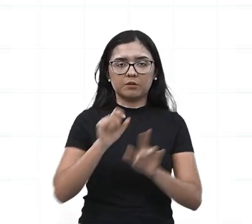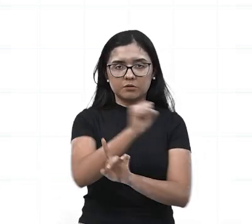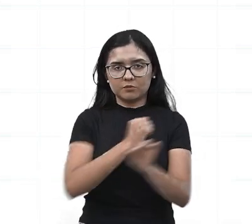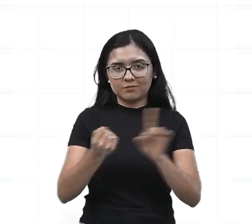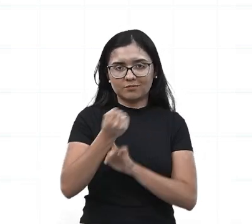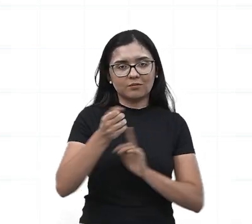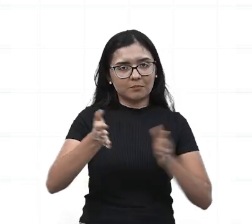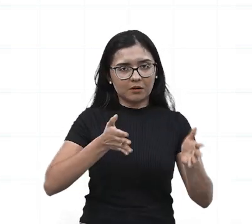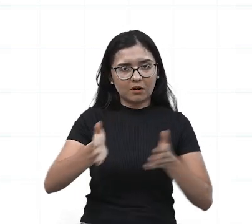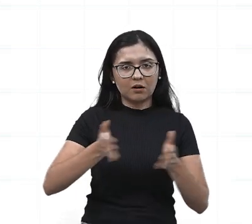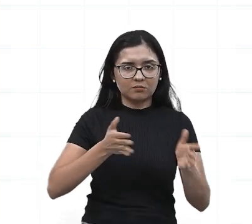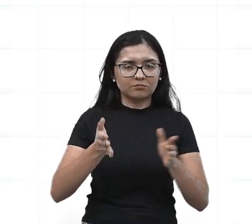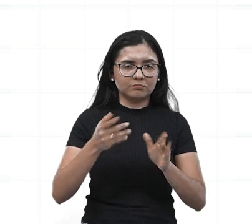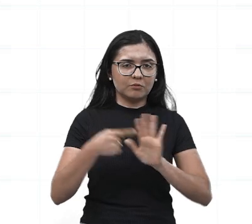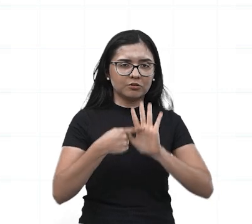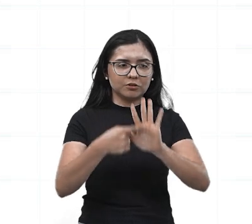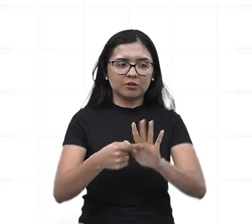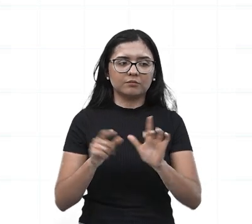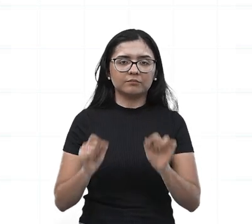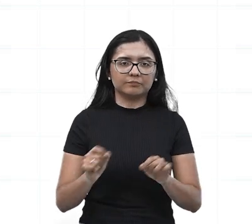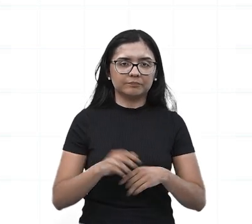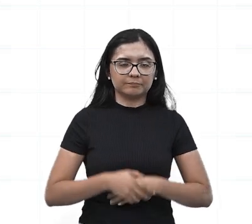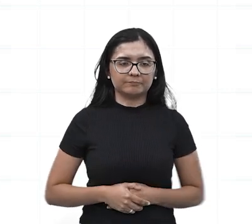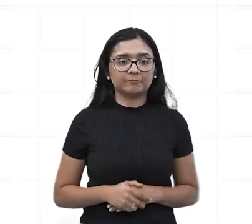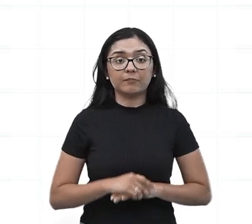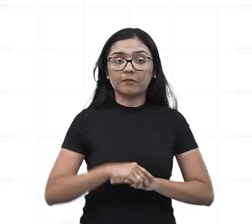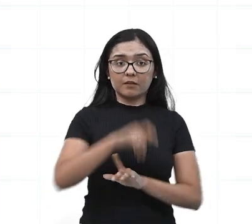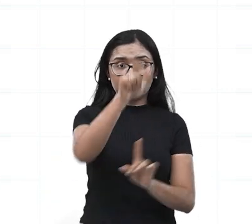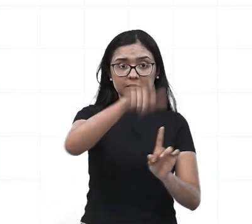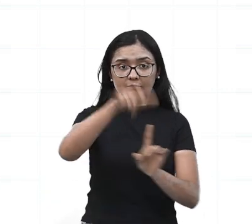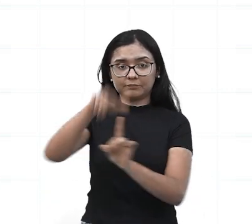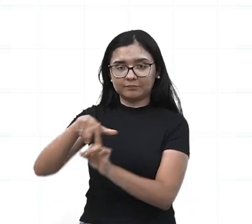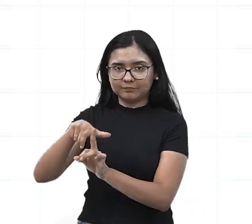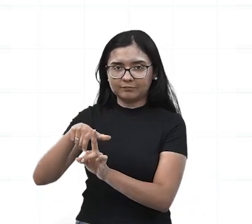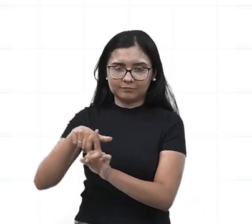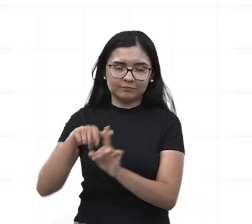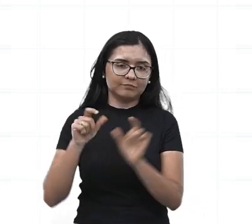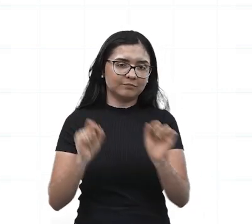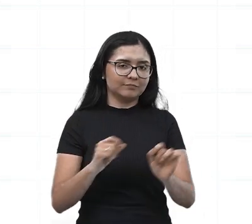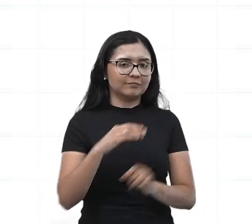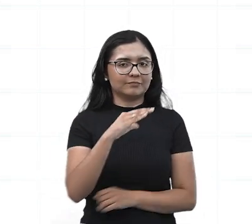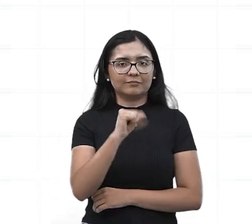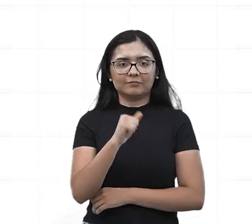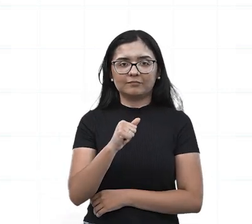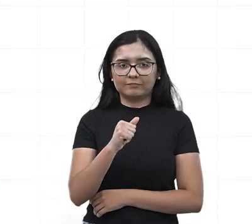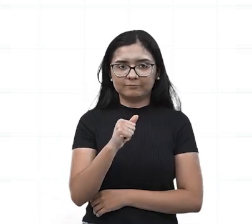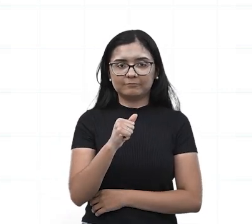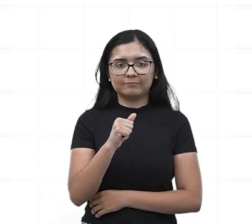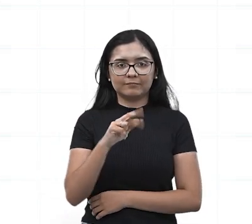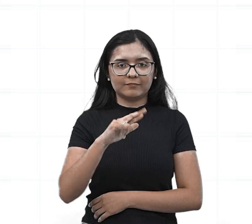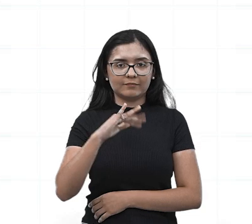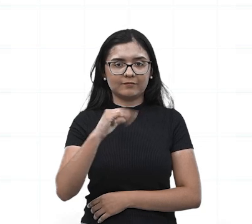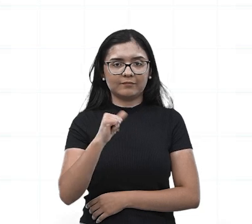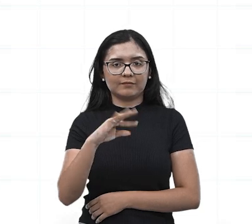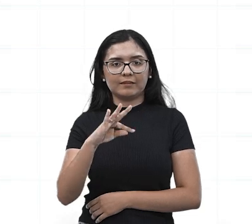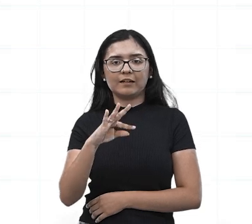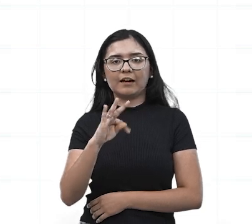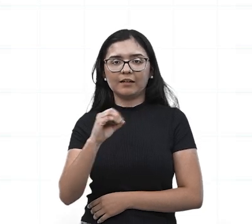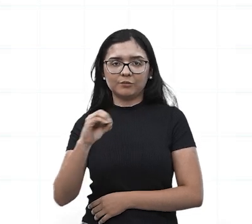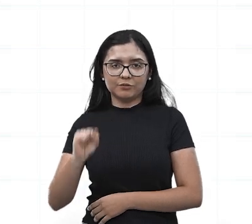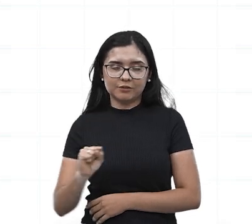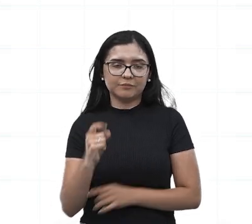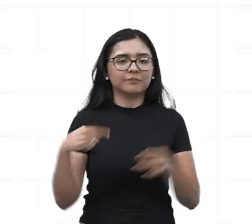da época, com personagens caricatos, ou seja, a gente já entra aí numa